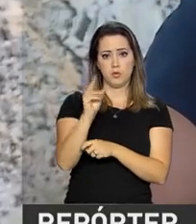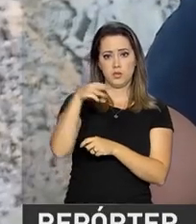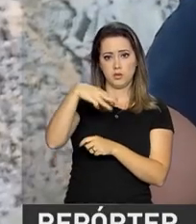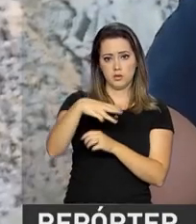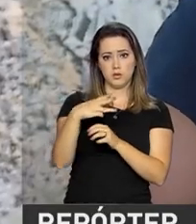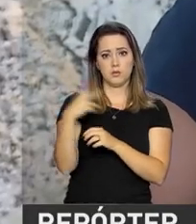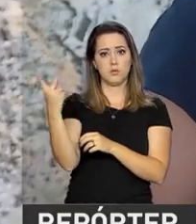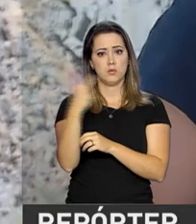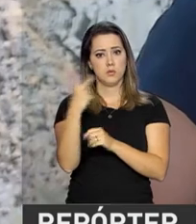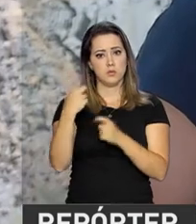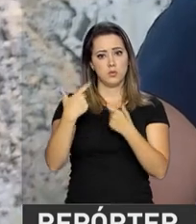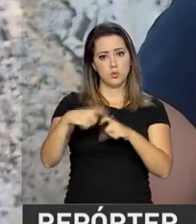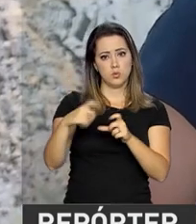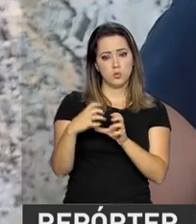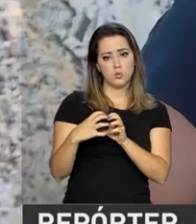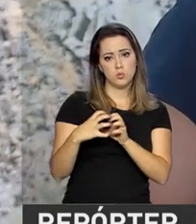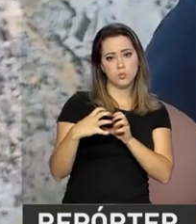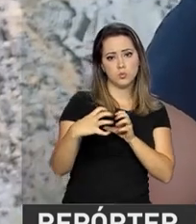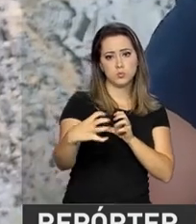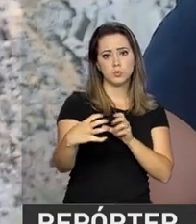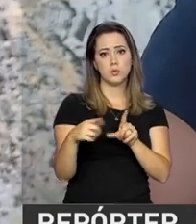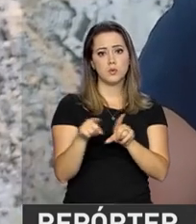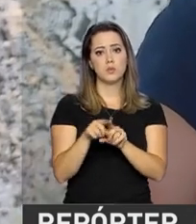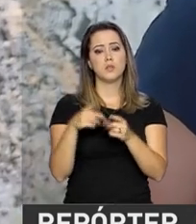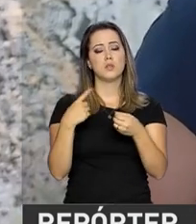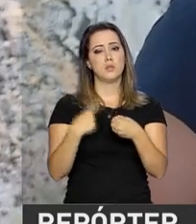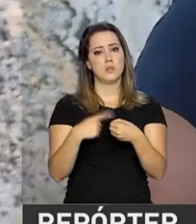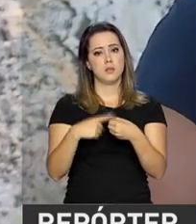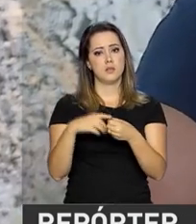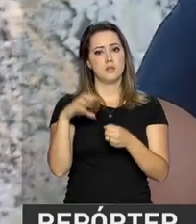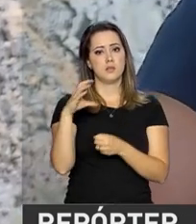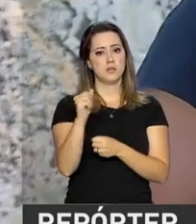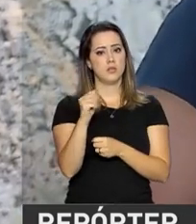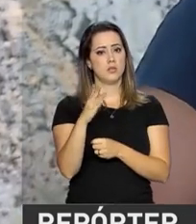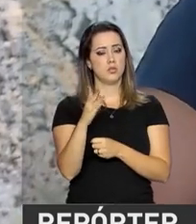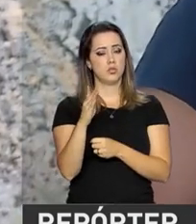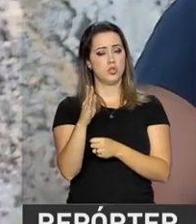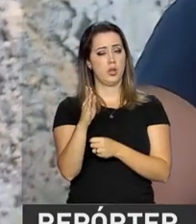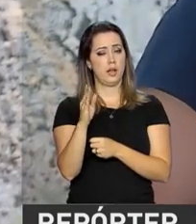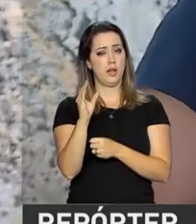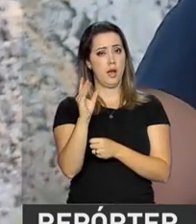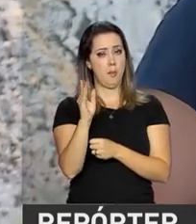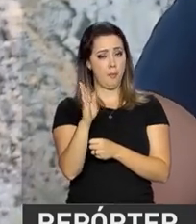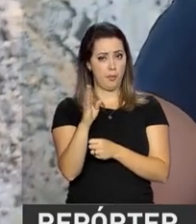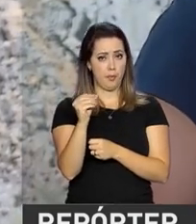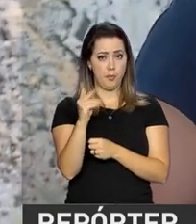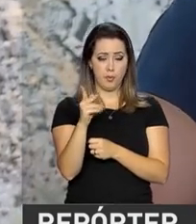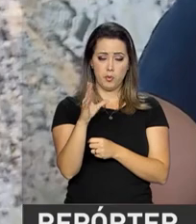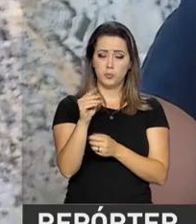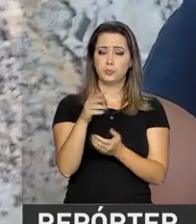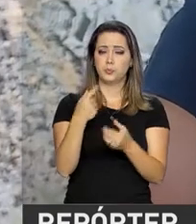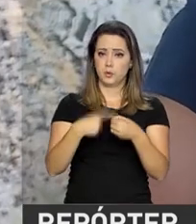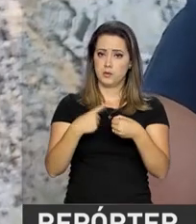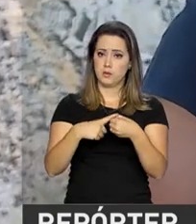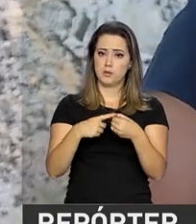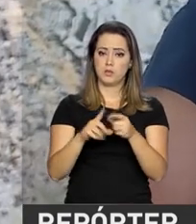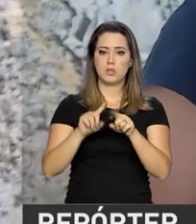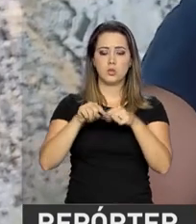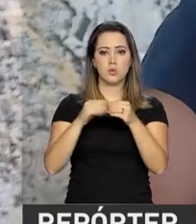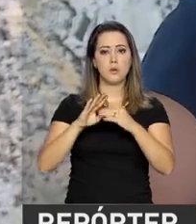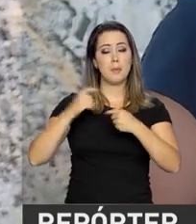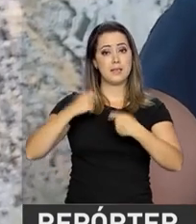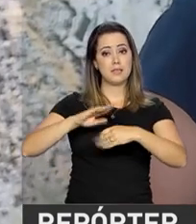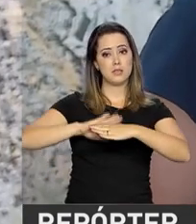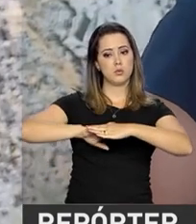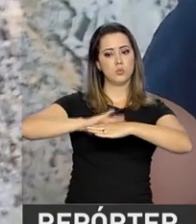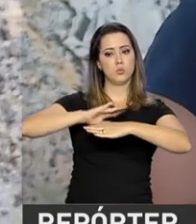de bombeamento também no município de cabrobó aqui as águas do velho chico vão ser levadas a 55 metros de